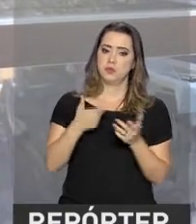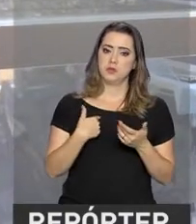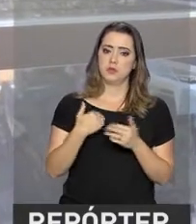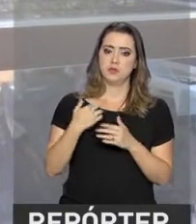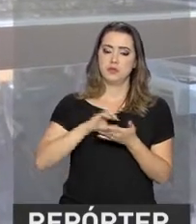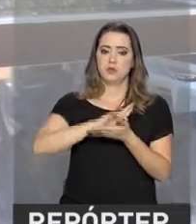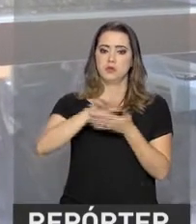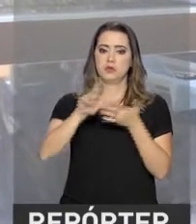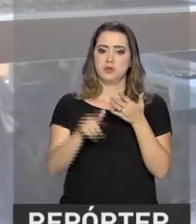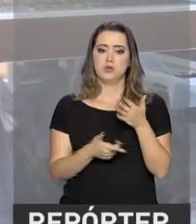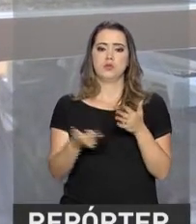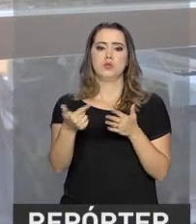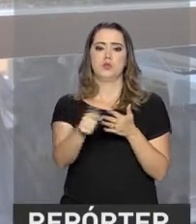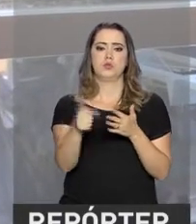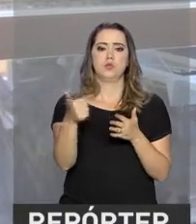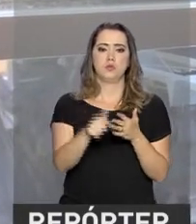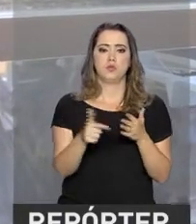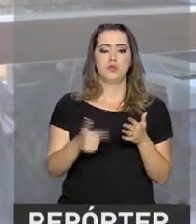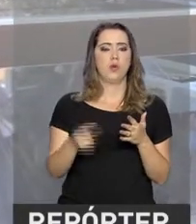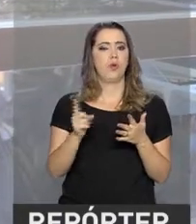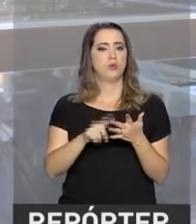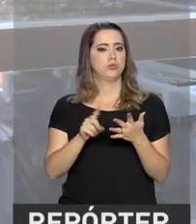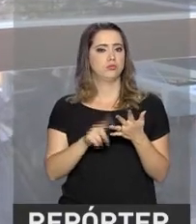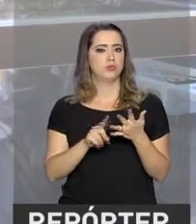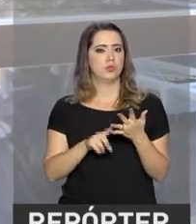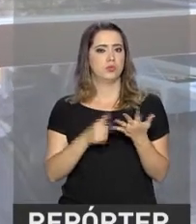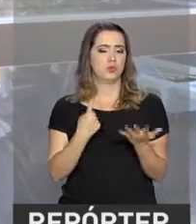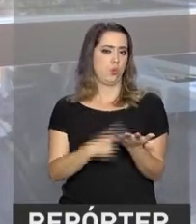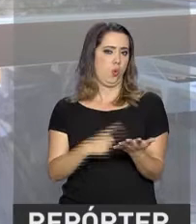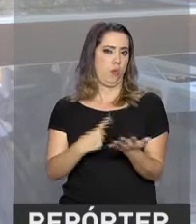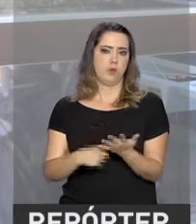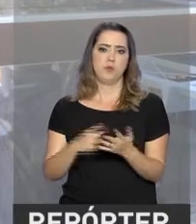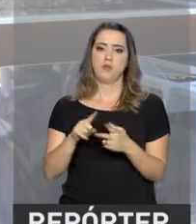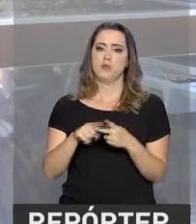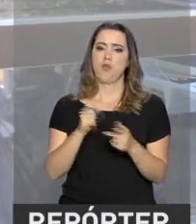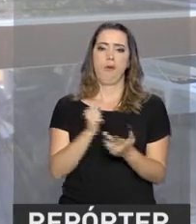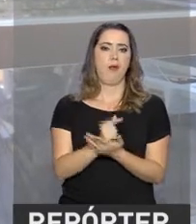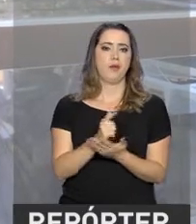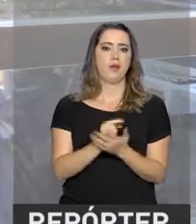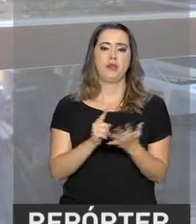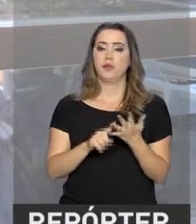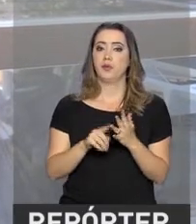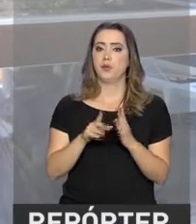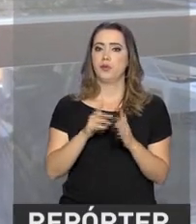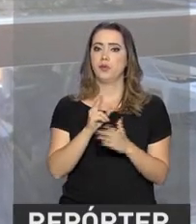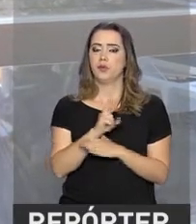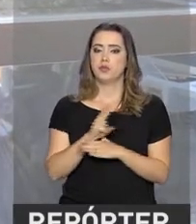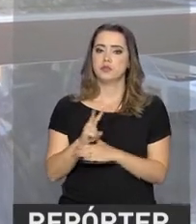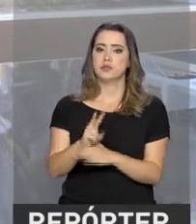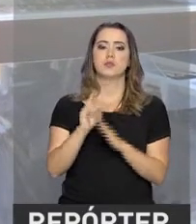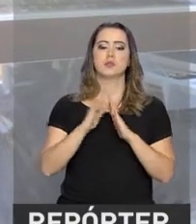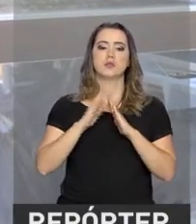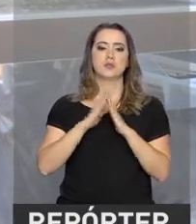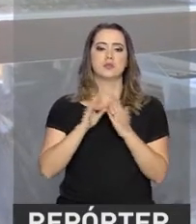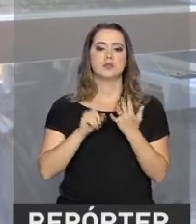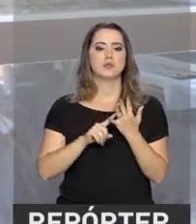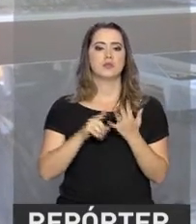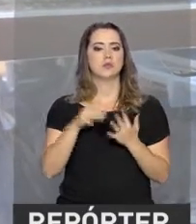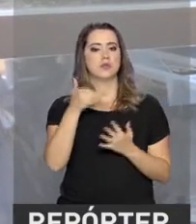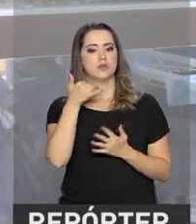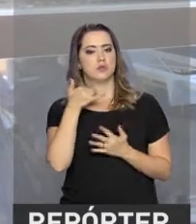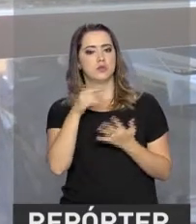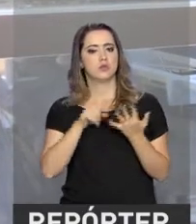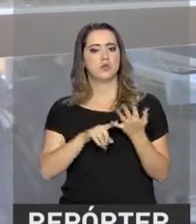uma série de outros compromissos que ele honra. Ele tem o aluguel, ele tem o financiamento da casa, ele tem o telefone, ele